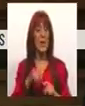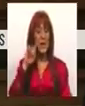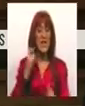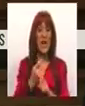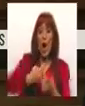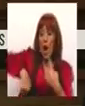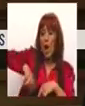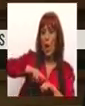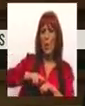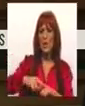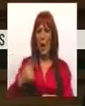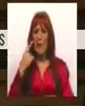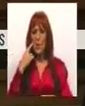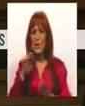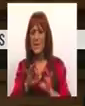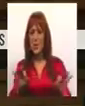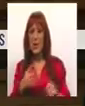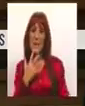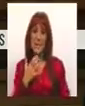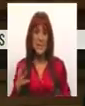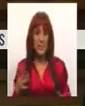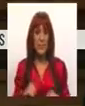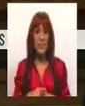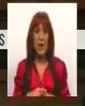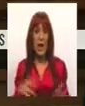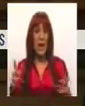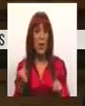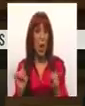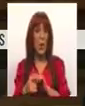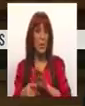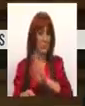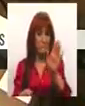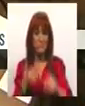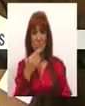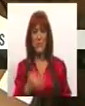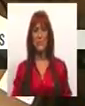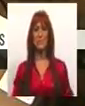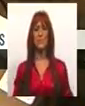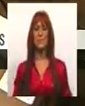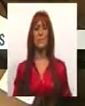exigir de nós atenção, seriedade e rigor. O alarmismo é o contrário disto. Obrigado.